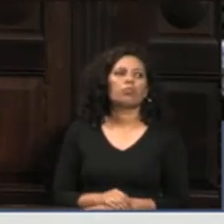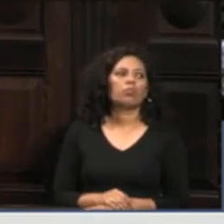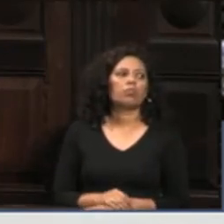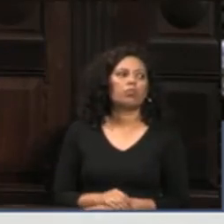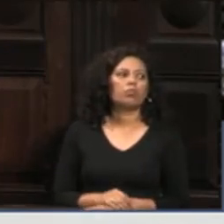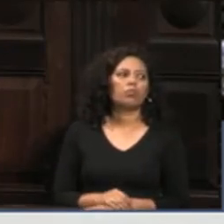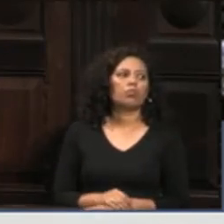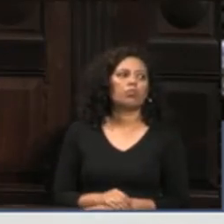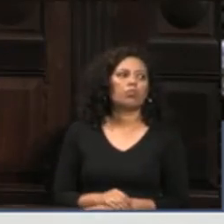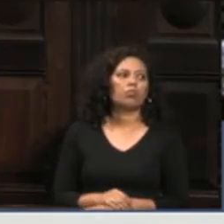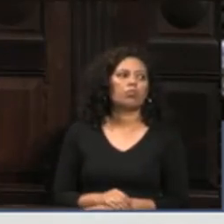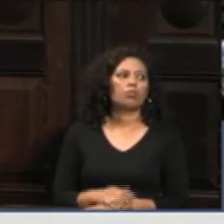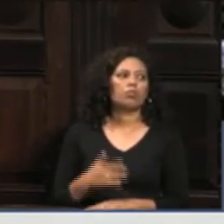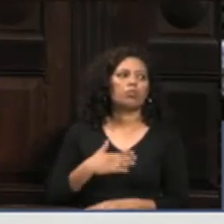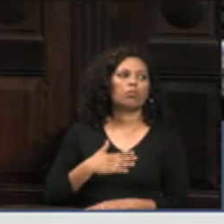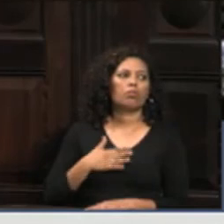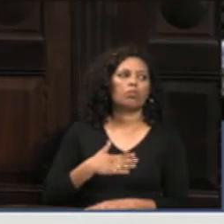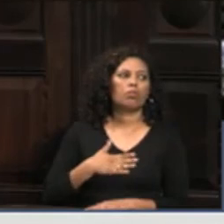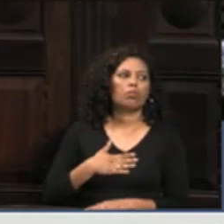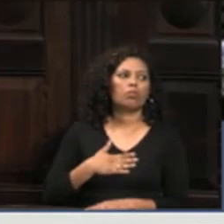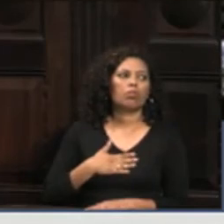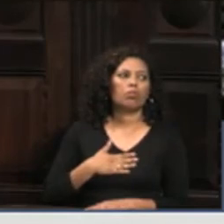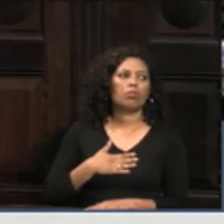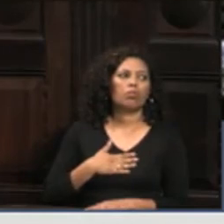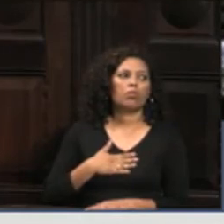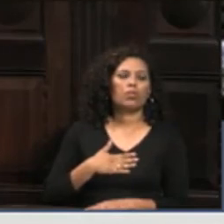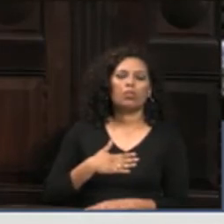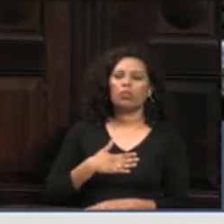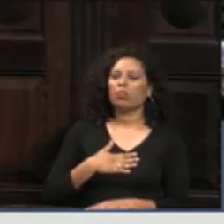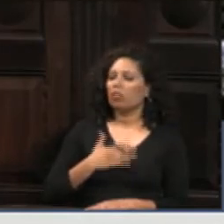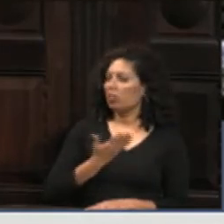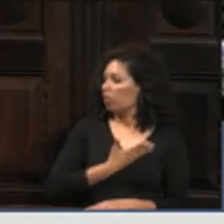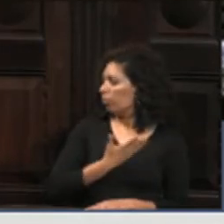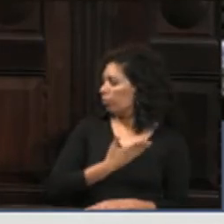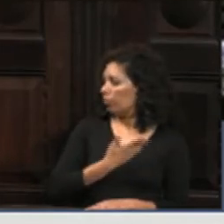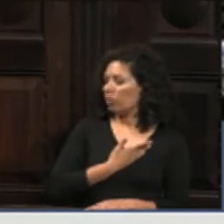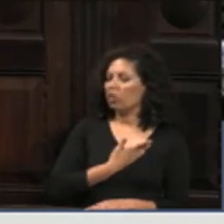Meu grande companheiro prefeito de Itaboraí,